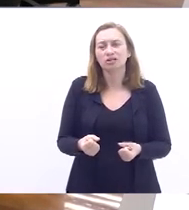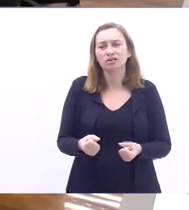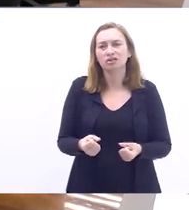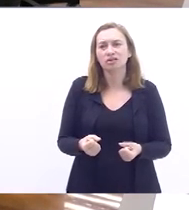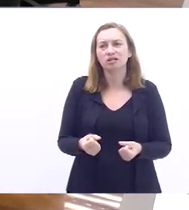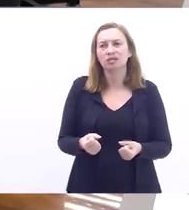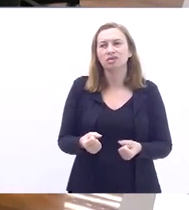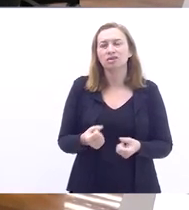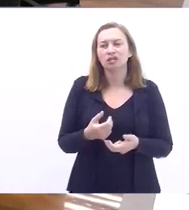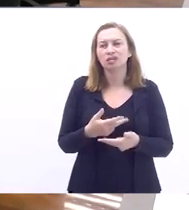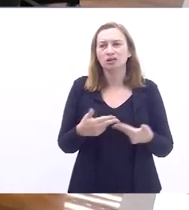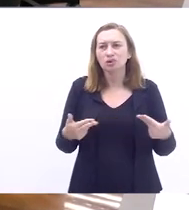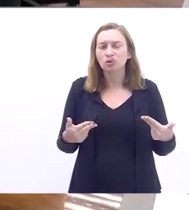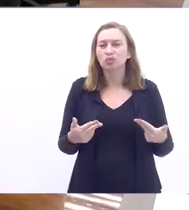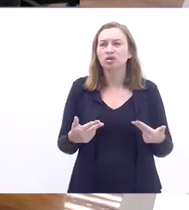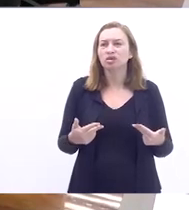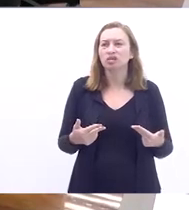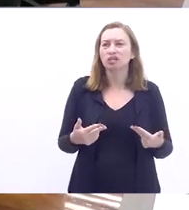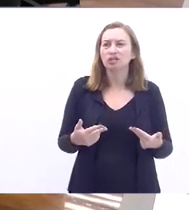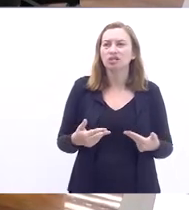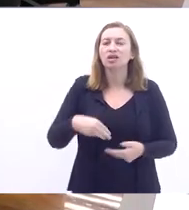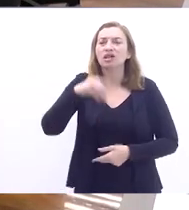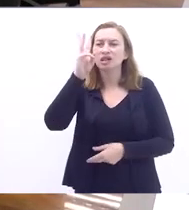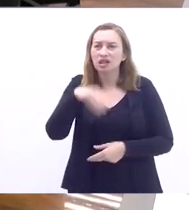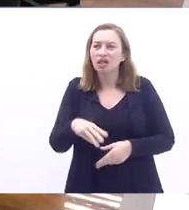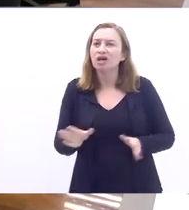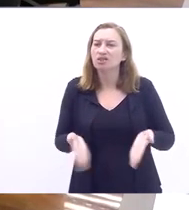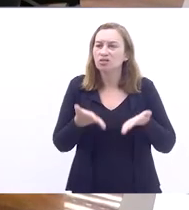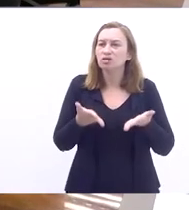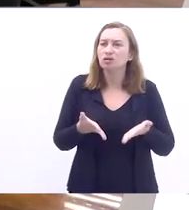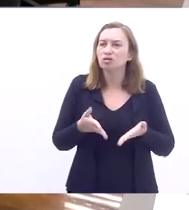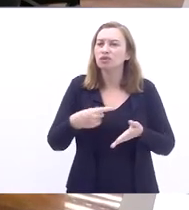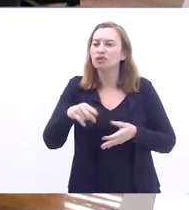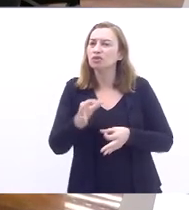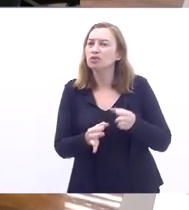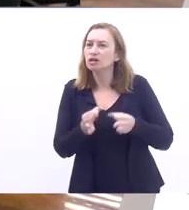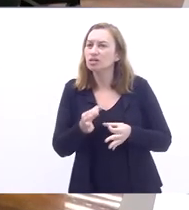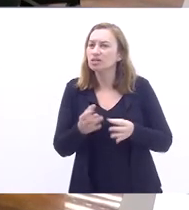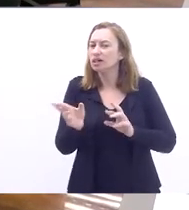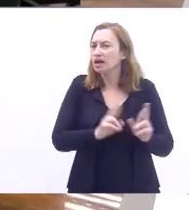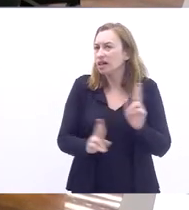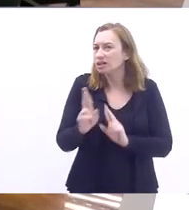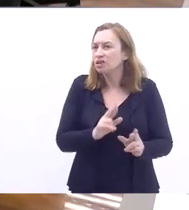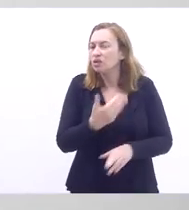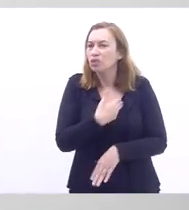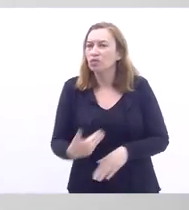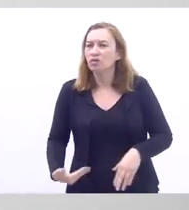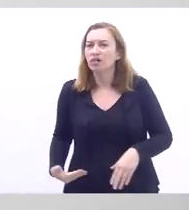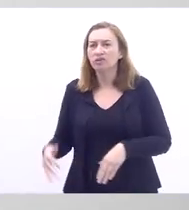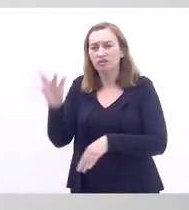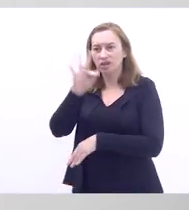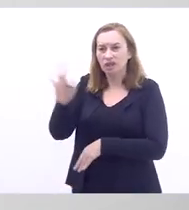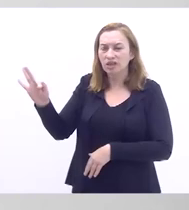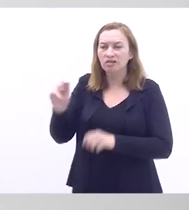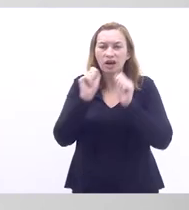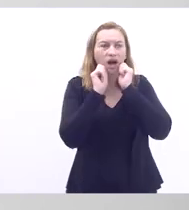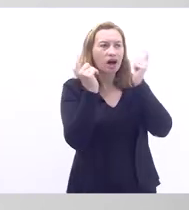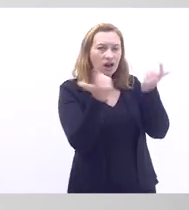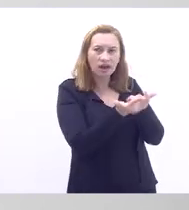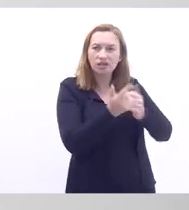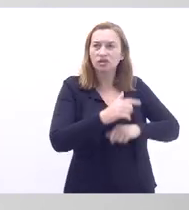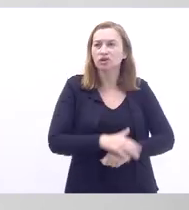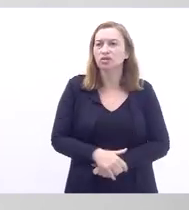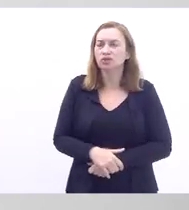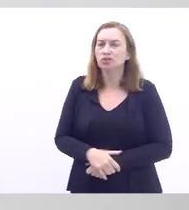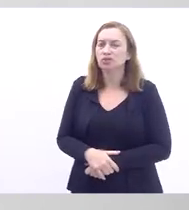subserviência não é feita mente quem tomou a iniciativa de judicializar Inclusive essa relação com Federal foi a Assembleia Legislativa